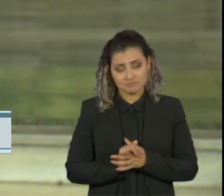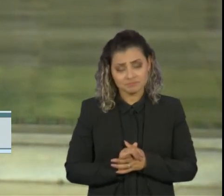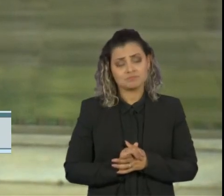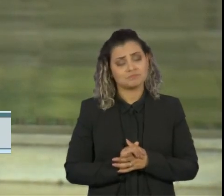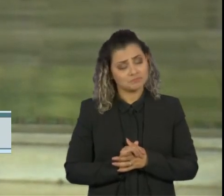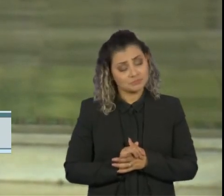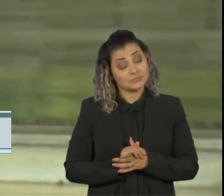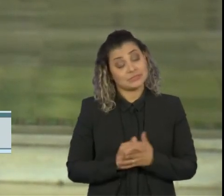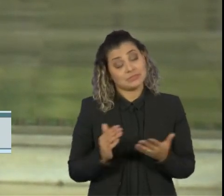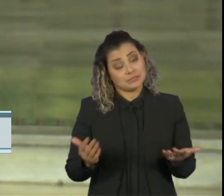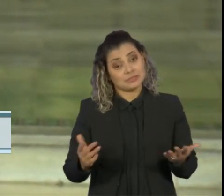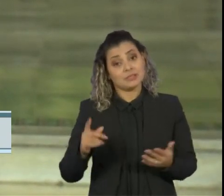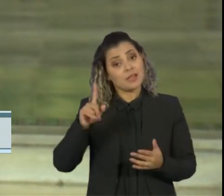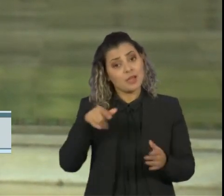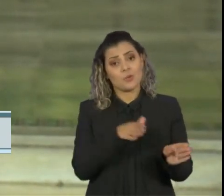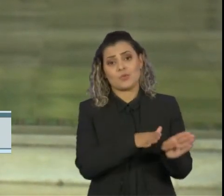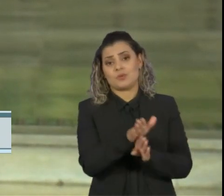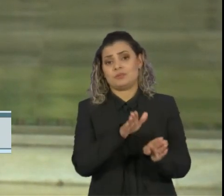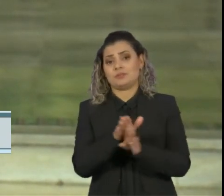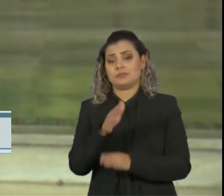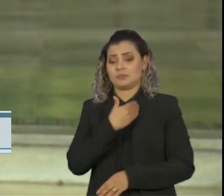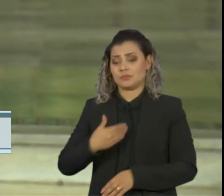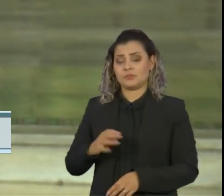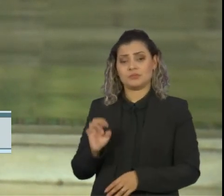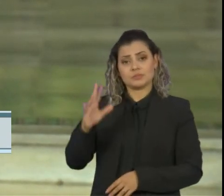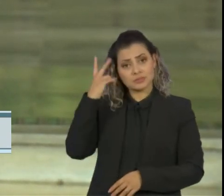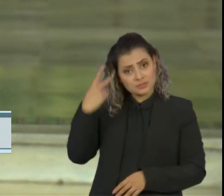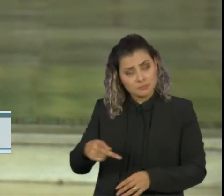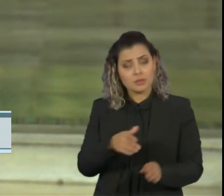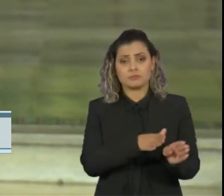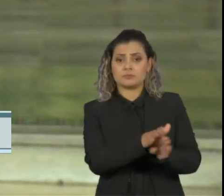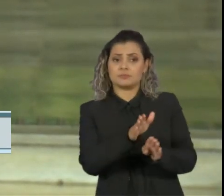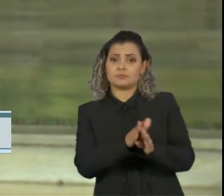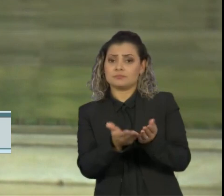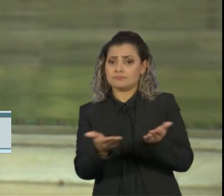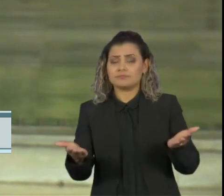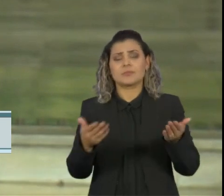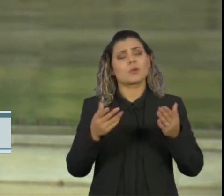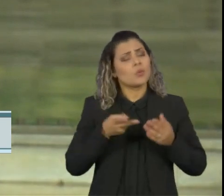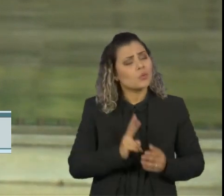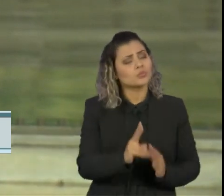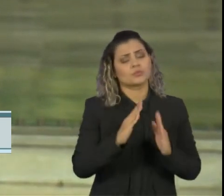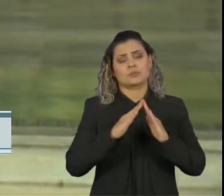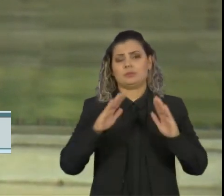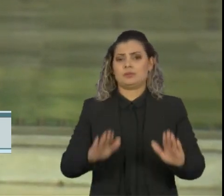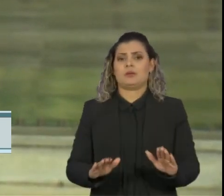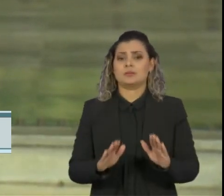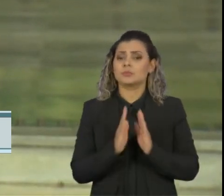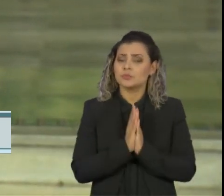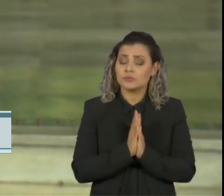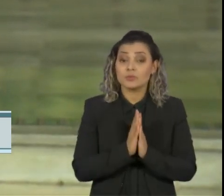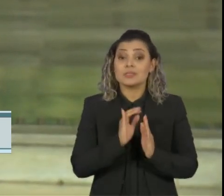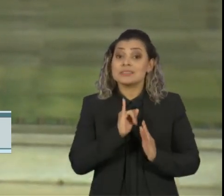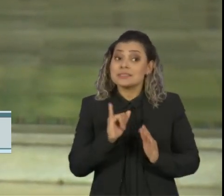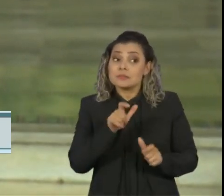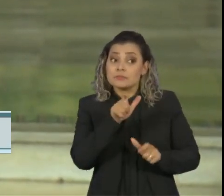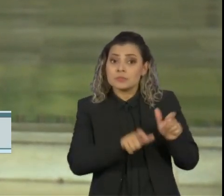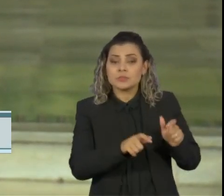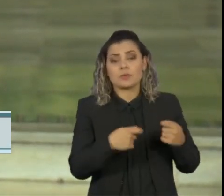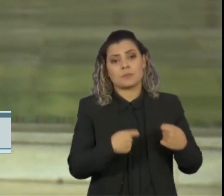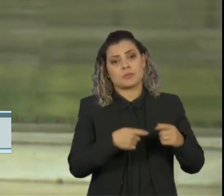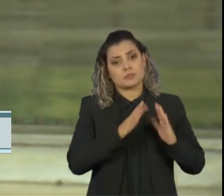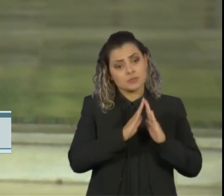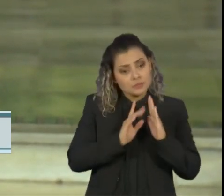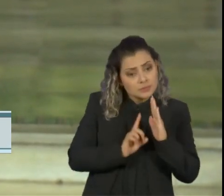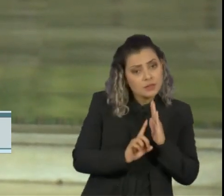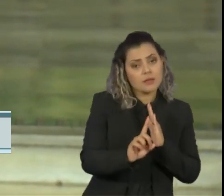Isto é a recomendação do governo do Estado de São Paulo para que as pessoas permaneçam nas suas casas, exceto aquelas que